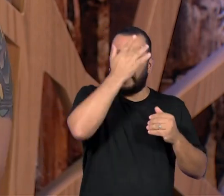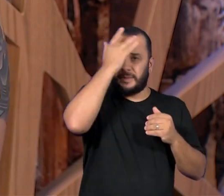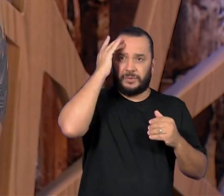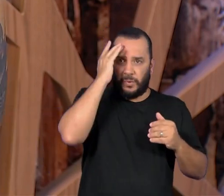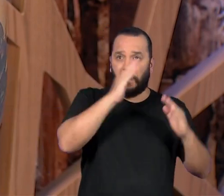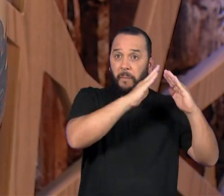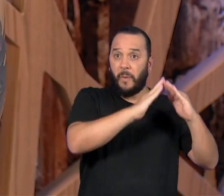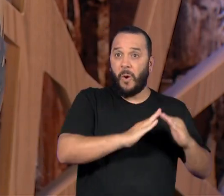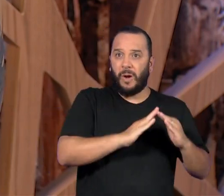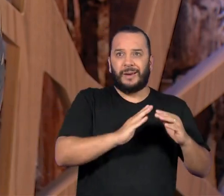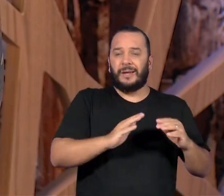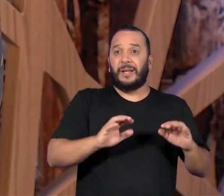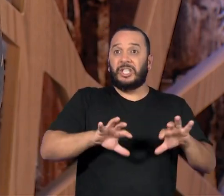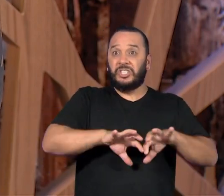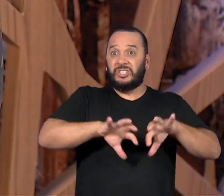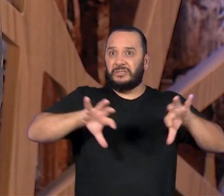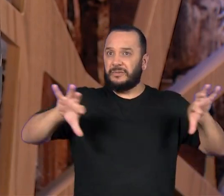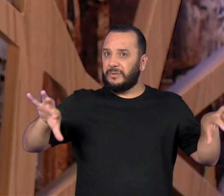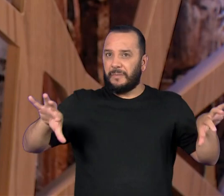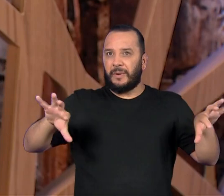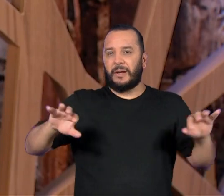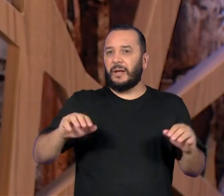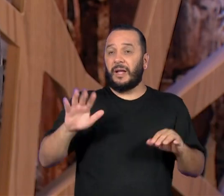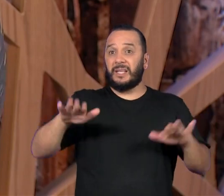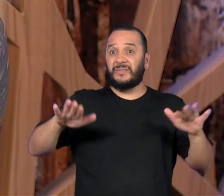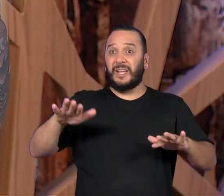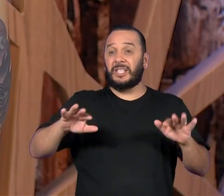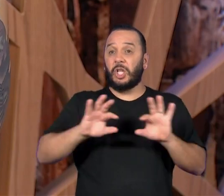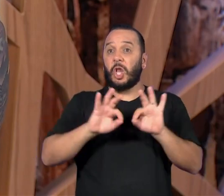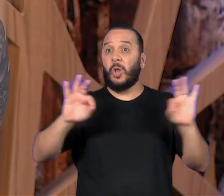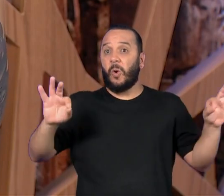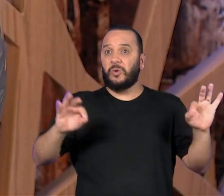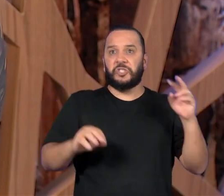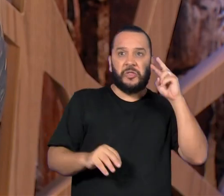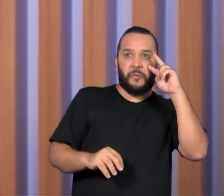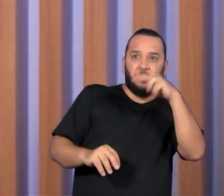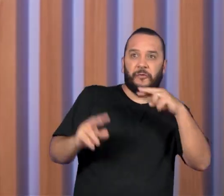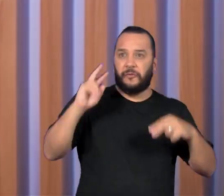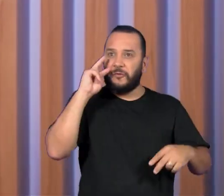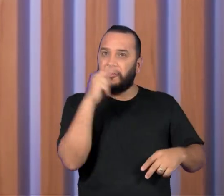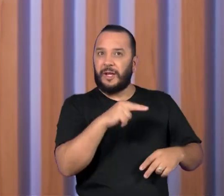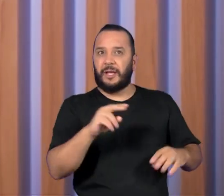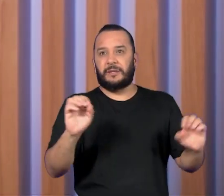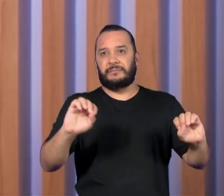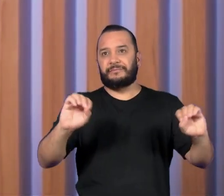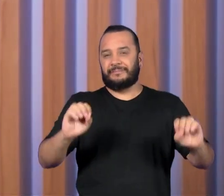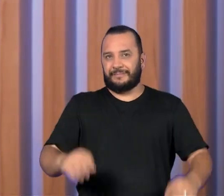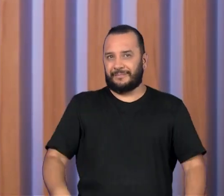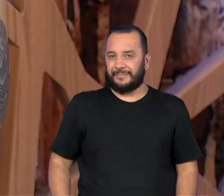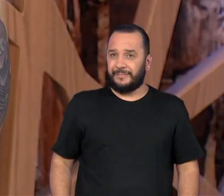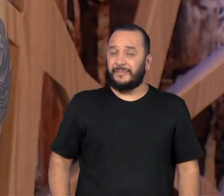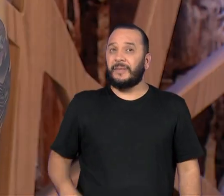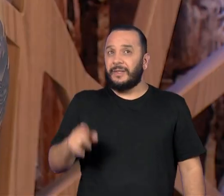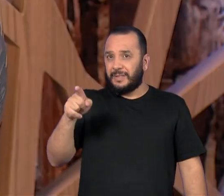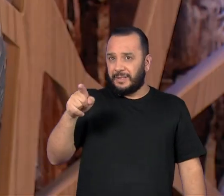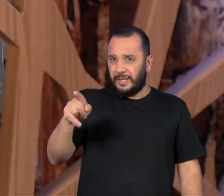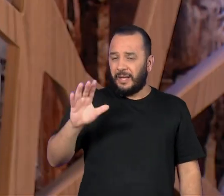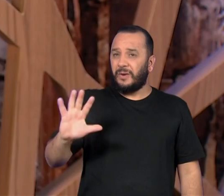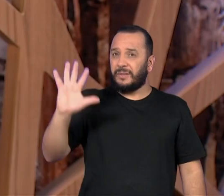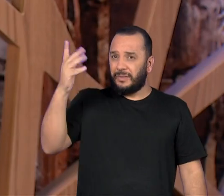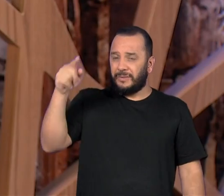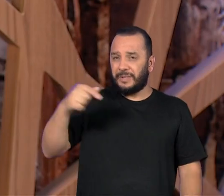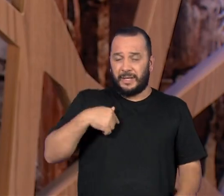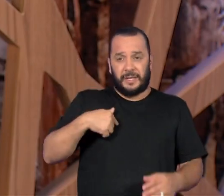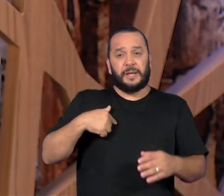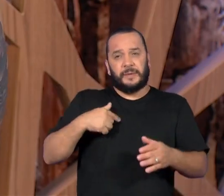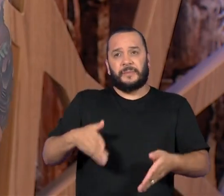ver. Então tem essa questão de, e embora acontecesse com você no prédio, enquanto você trabalhava e